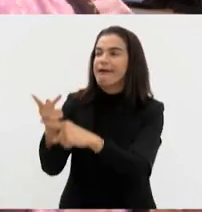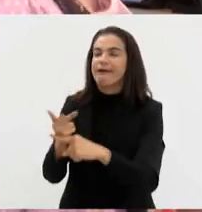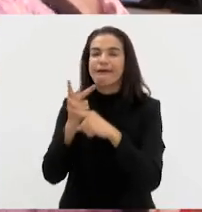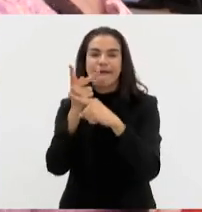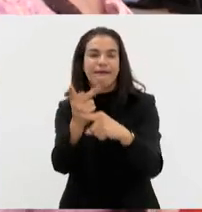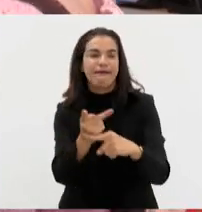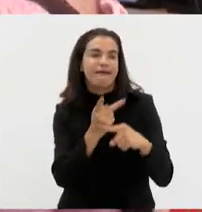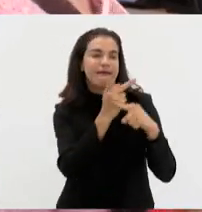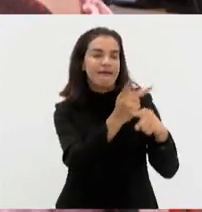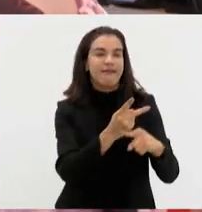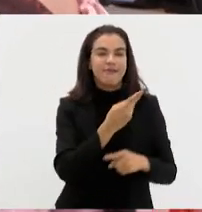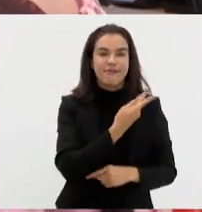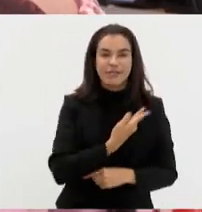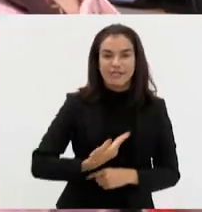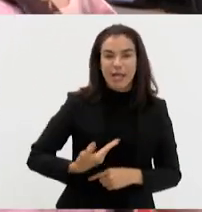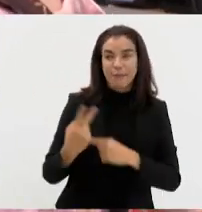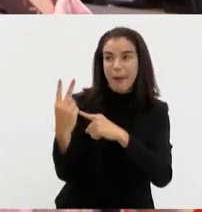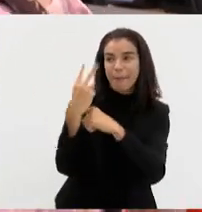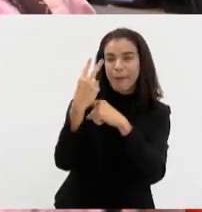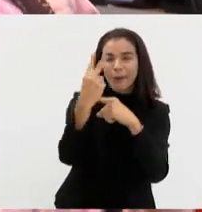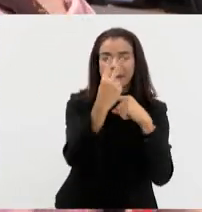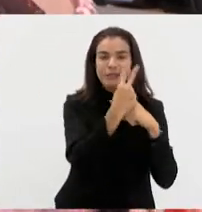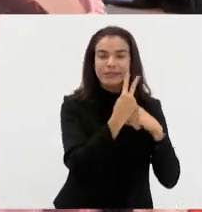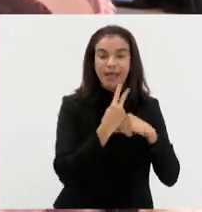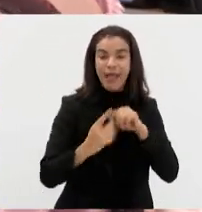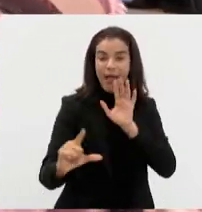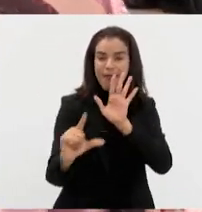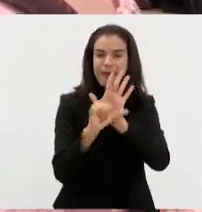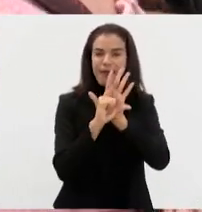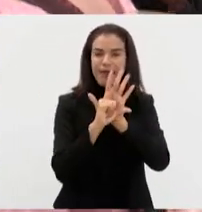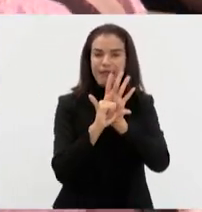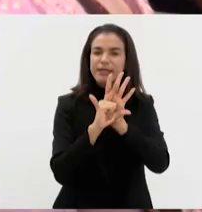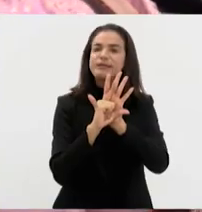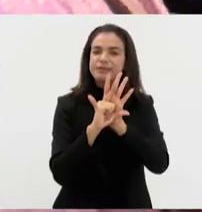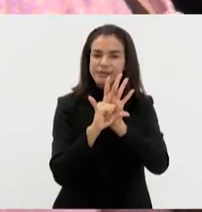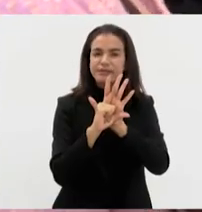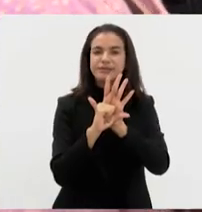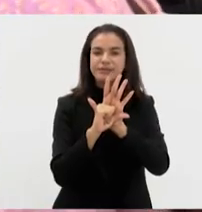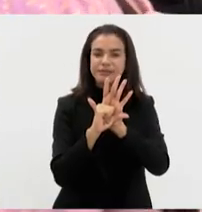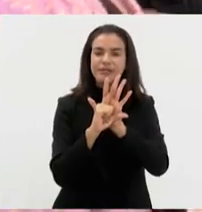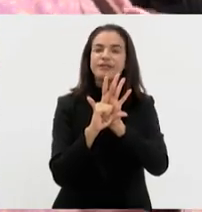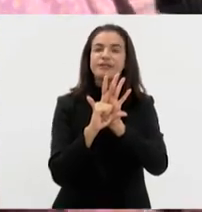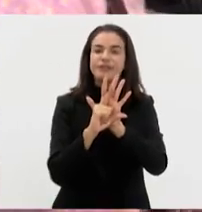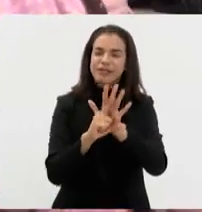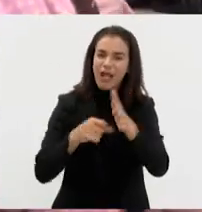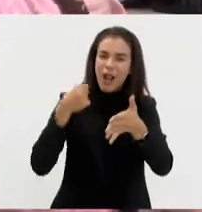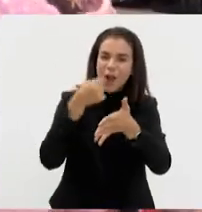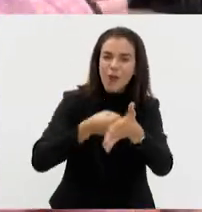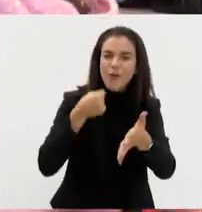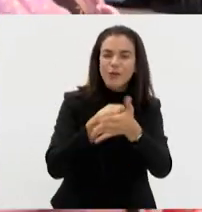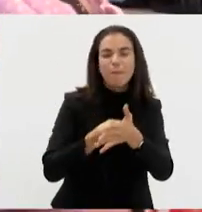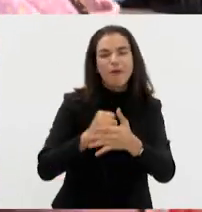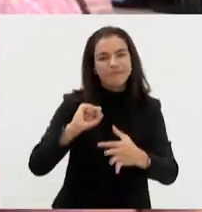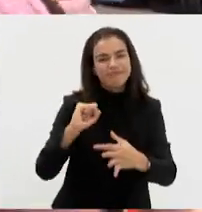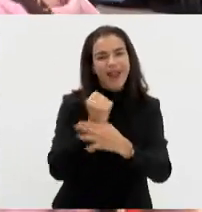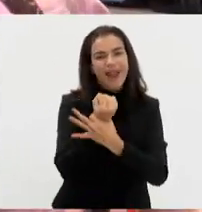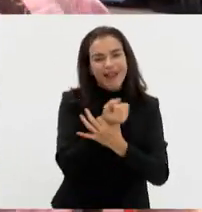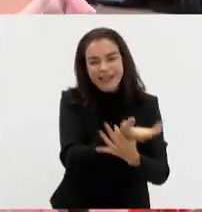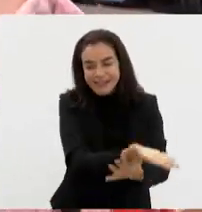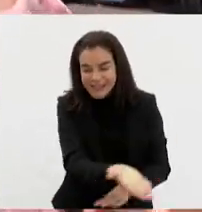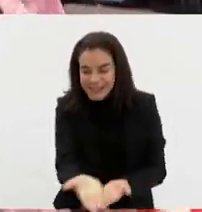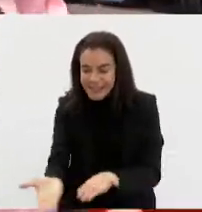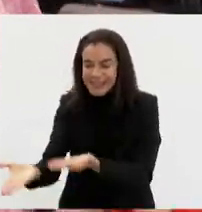ao Estado para que lhes proteja, para que as legislações e que o fruto da militância possa garantir a elas